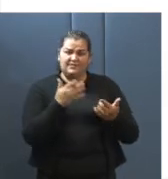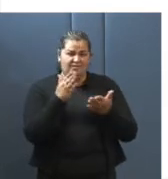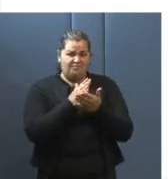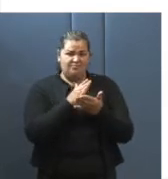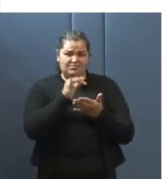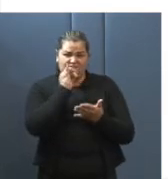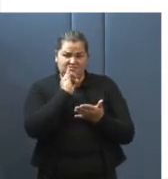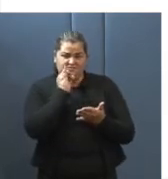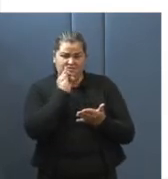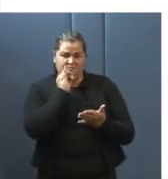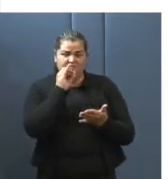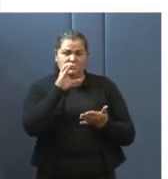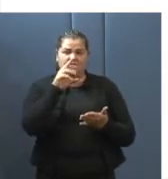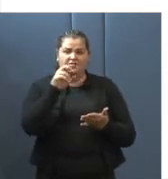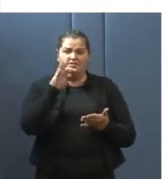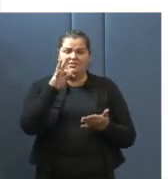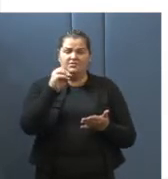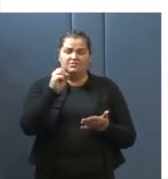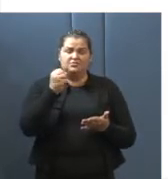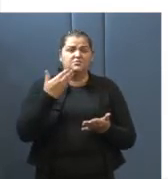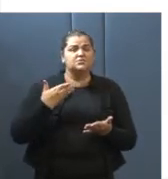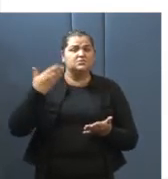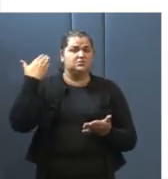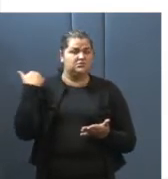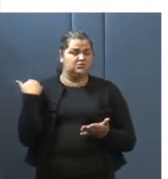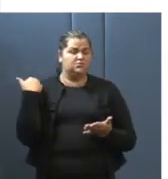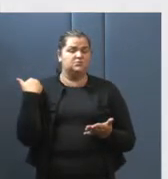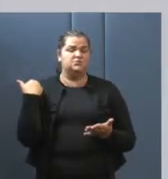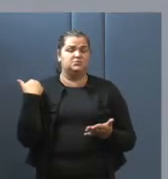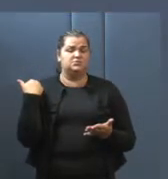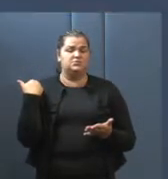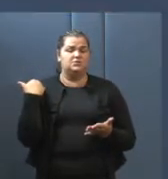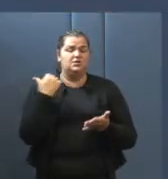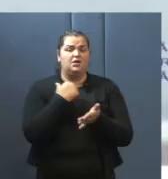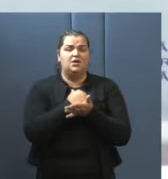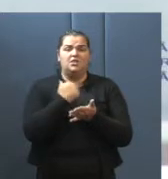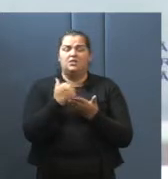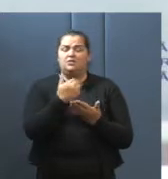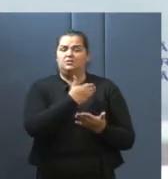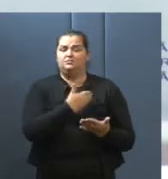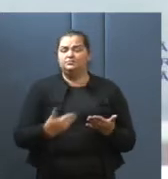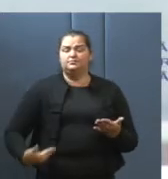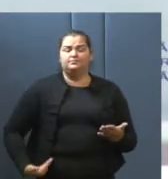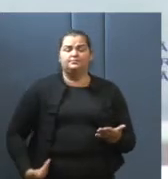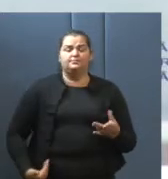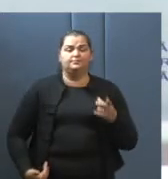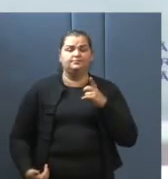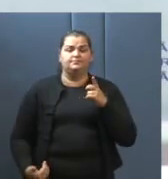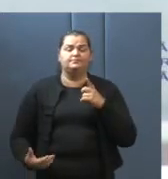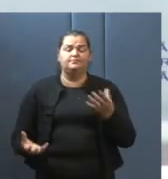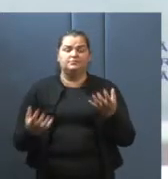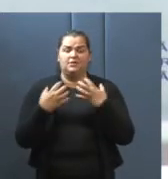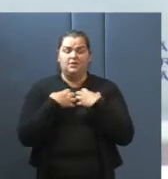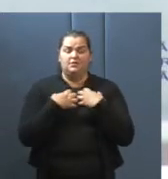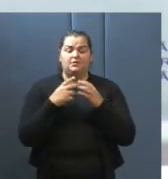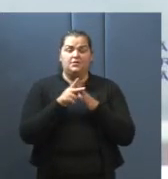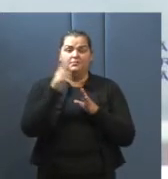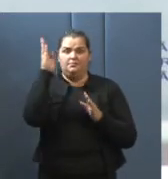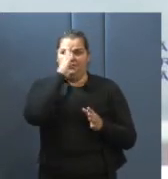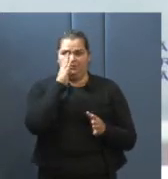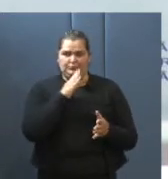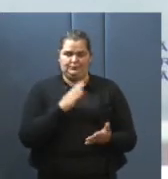exemplos, créditos antigos da antiga carteira pública extinta do Instituto de Resseguros do Brasil.